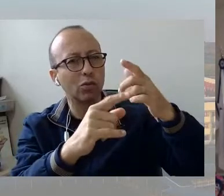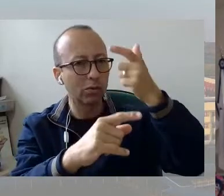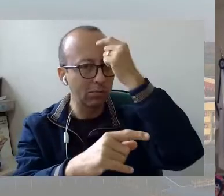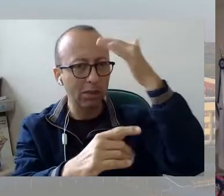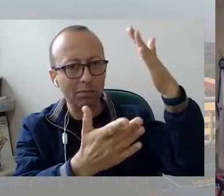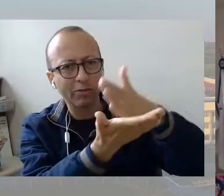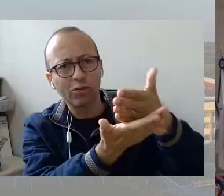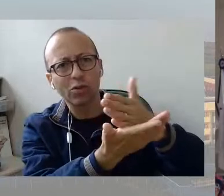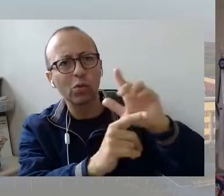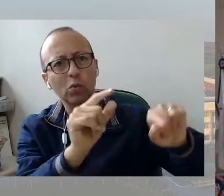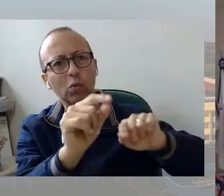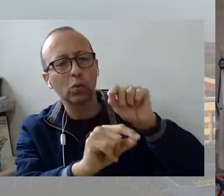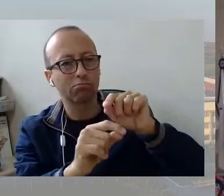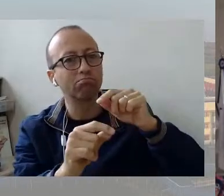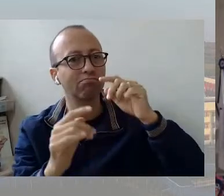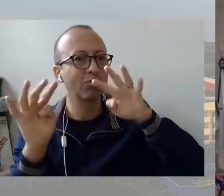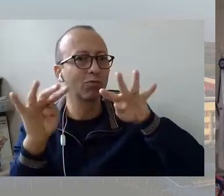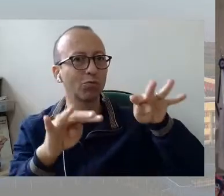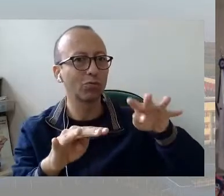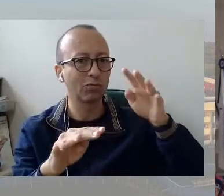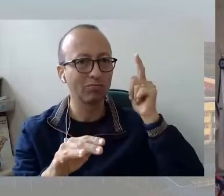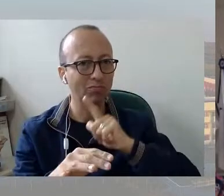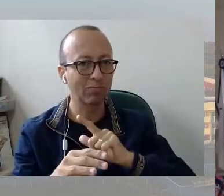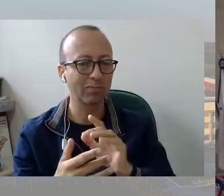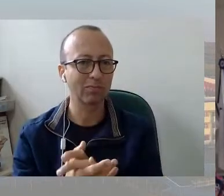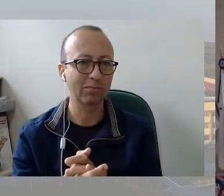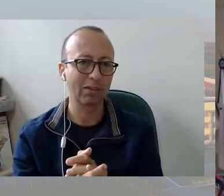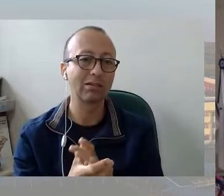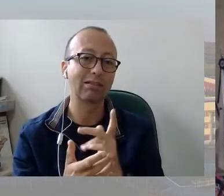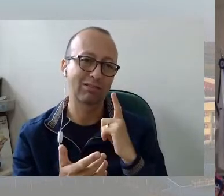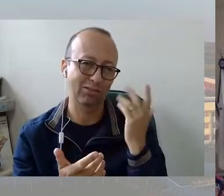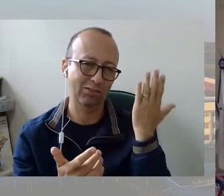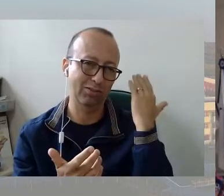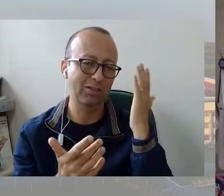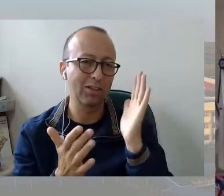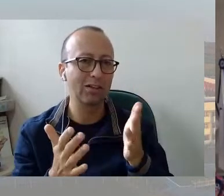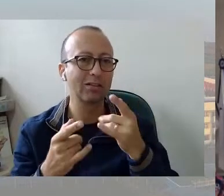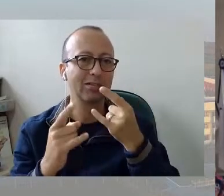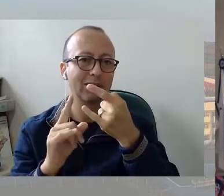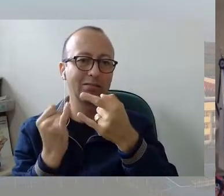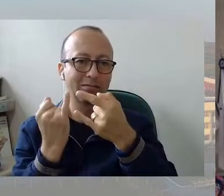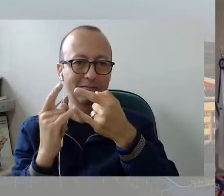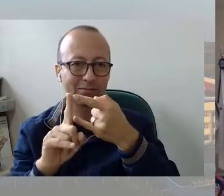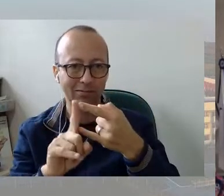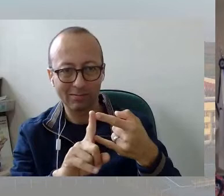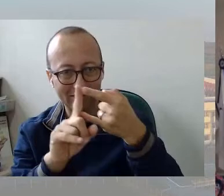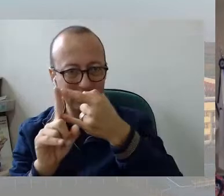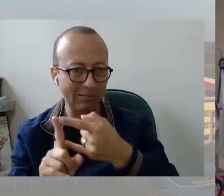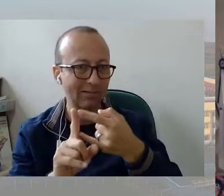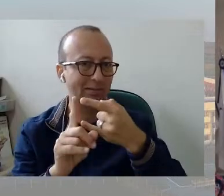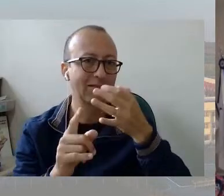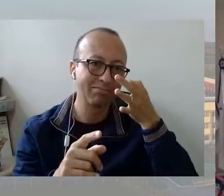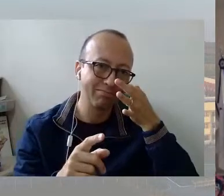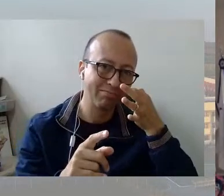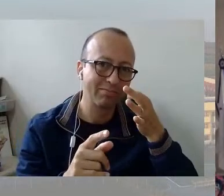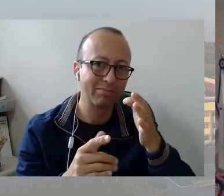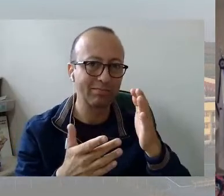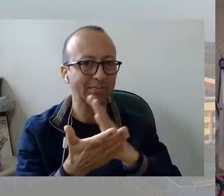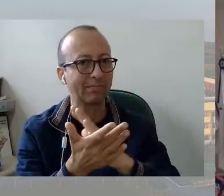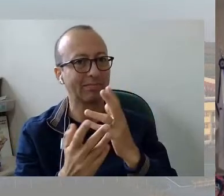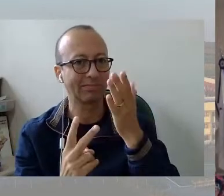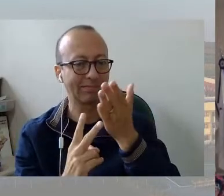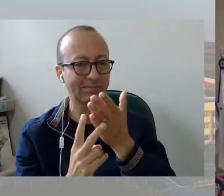online, depois de forma híbrida, e eu acho que é salutar, né, nós deixarmos a oportunidade para as outras